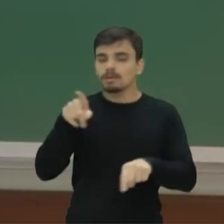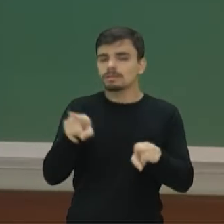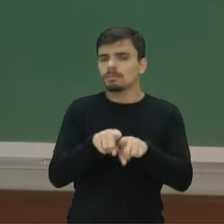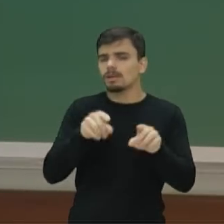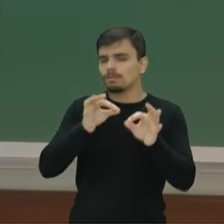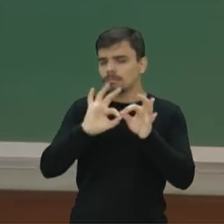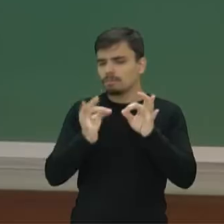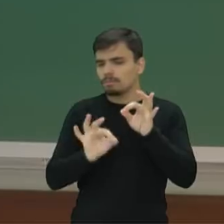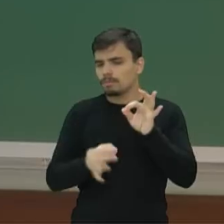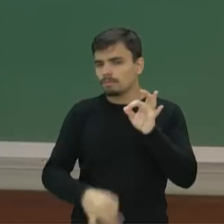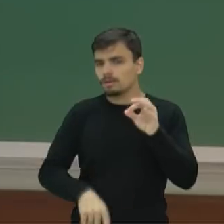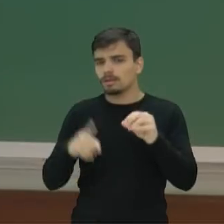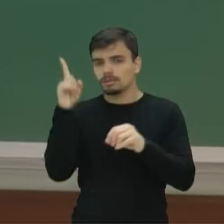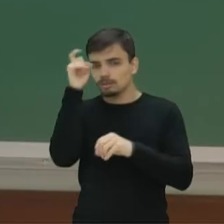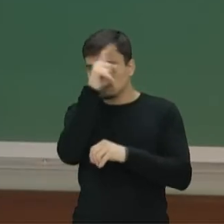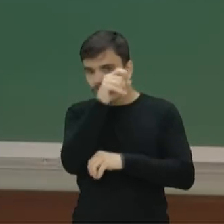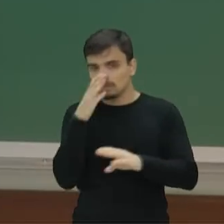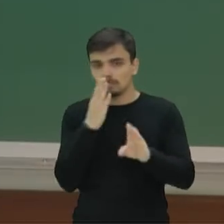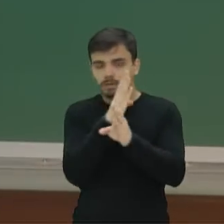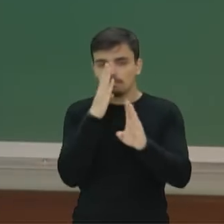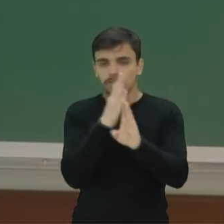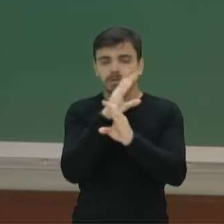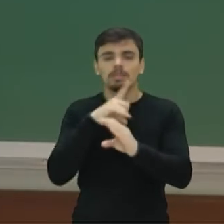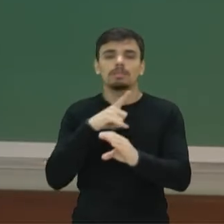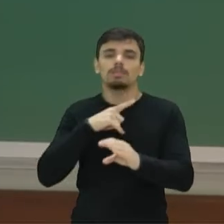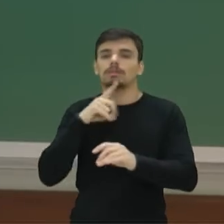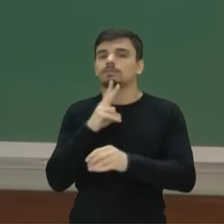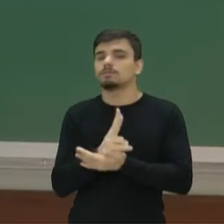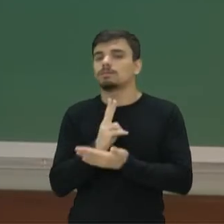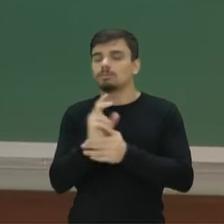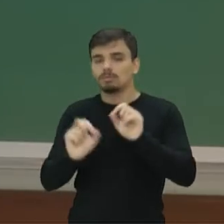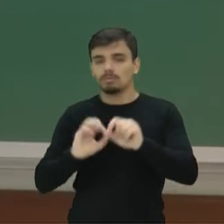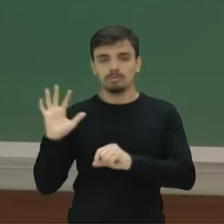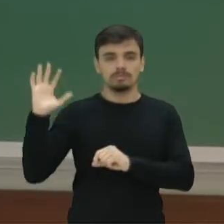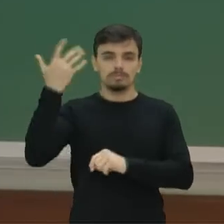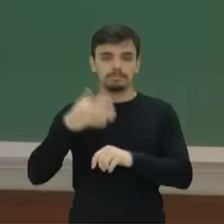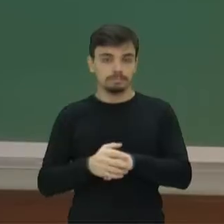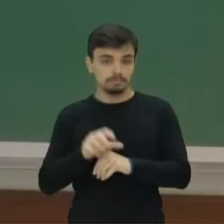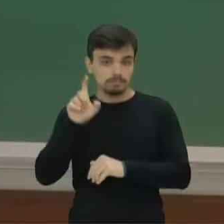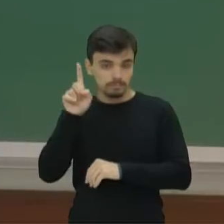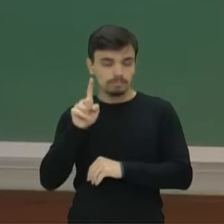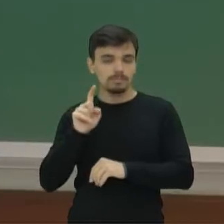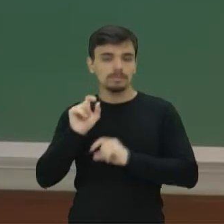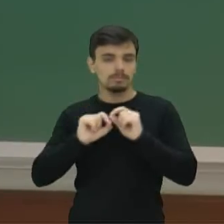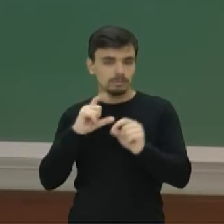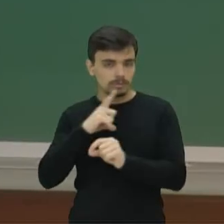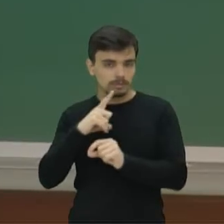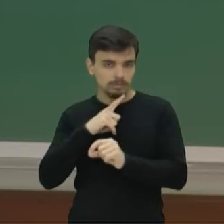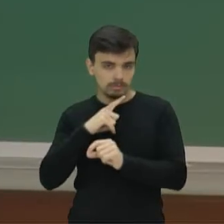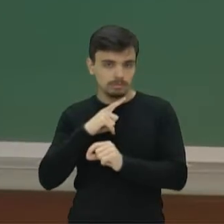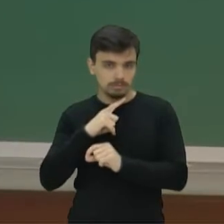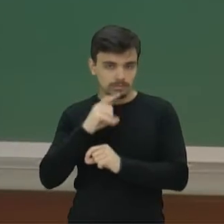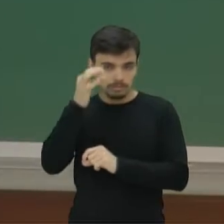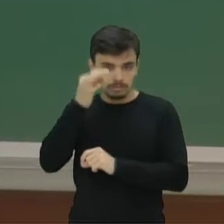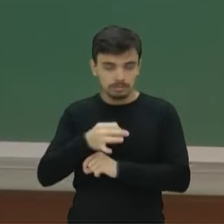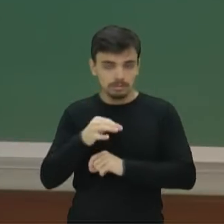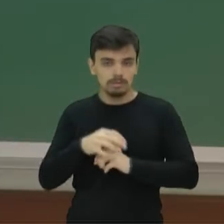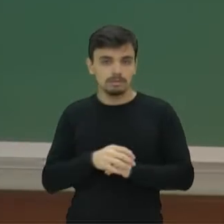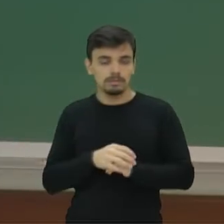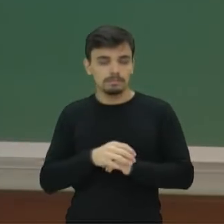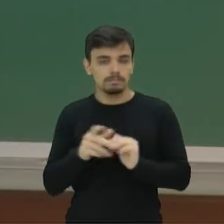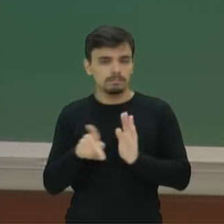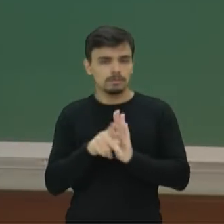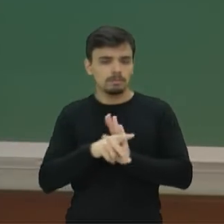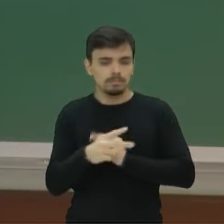de dificuldades que a nossa população encontra, o que vai acontecer? Essas questões ambientais elas acabam sendo colocadas